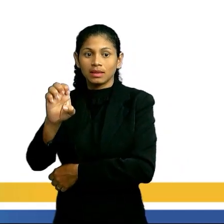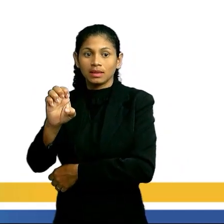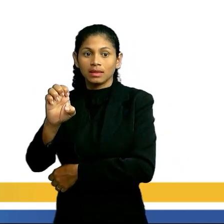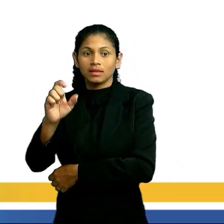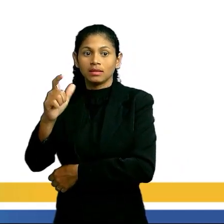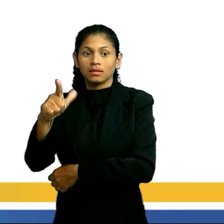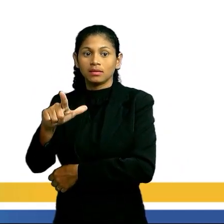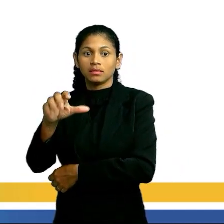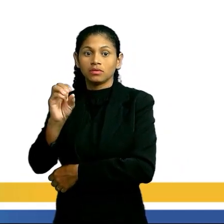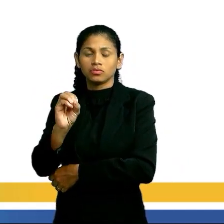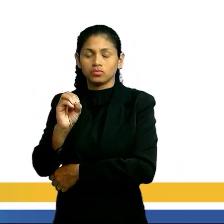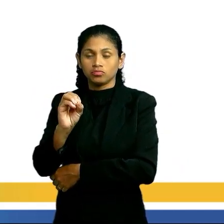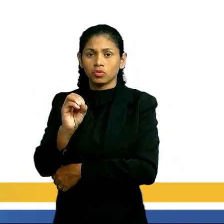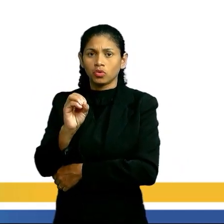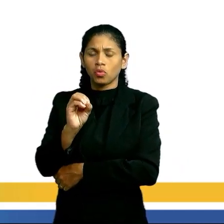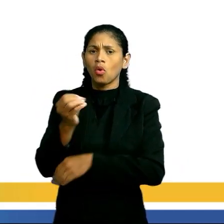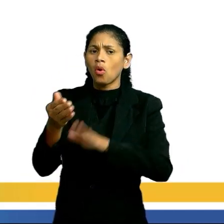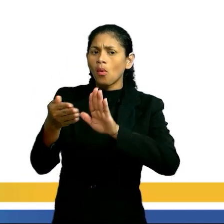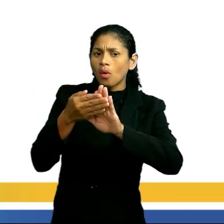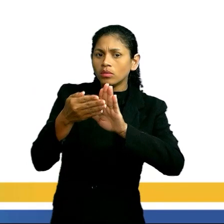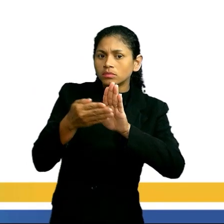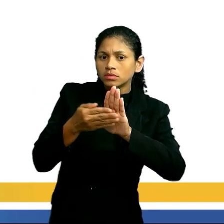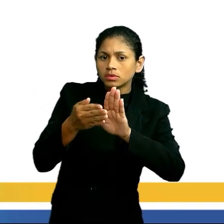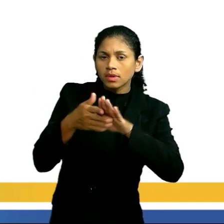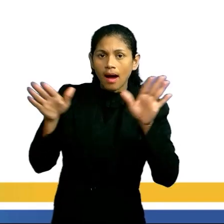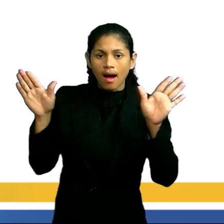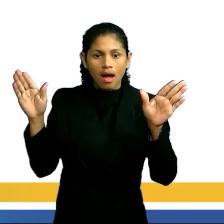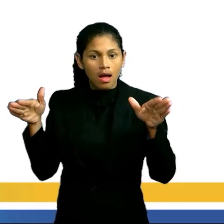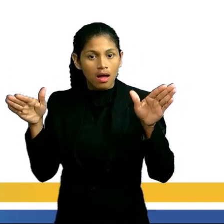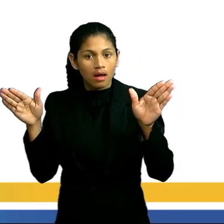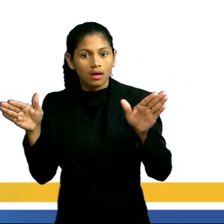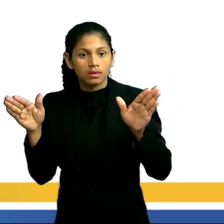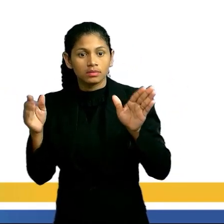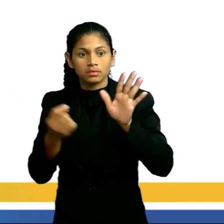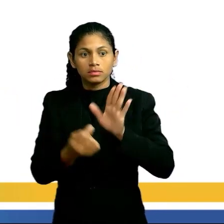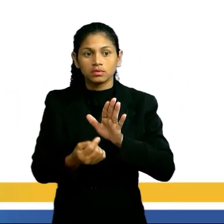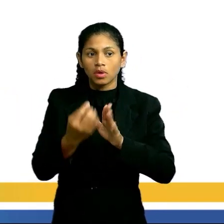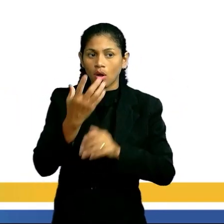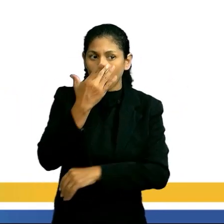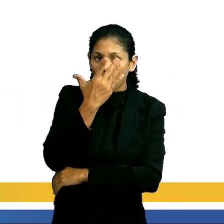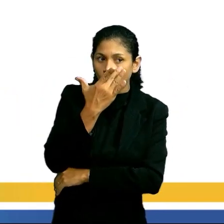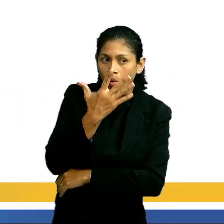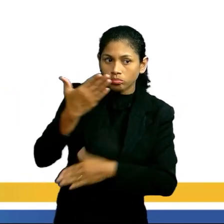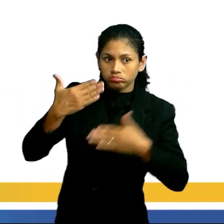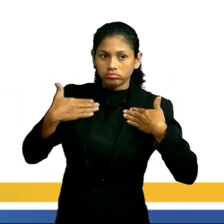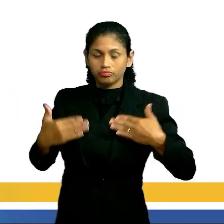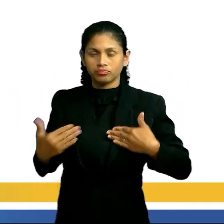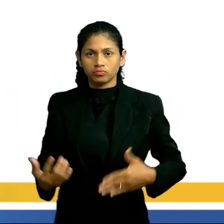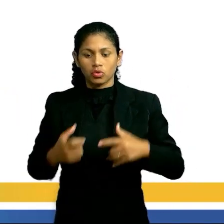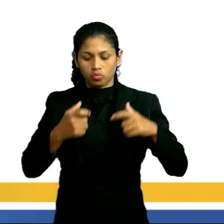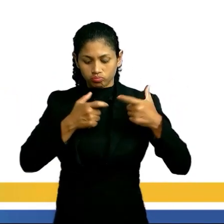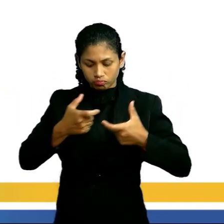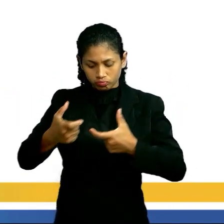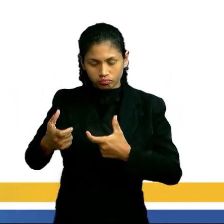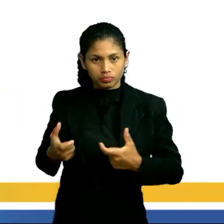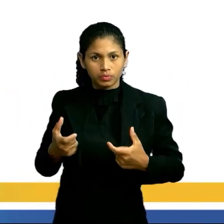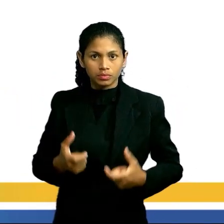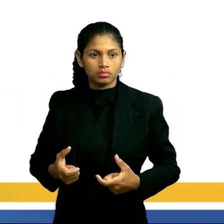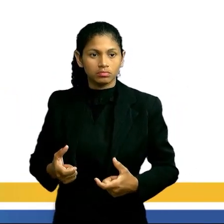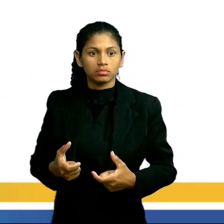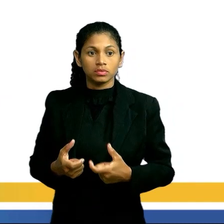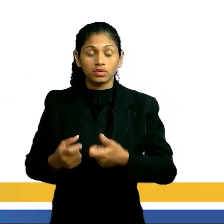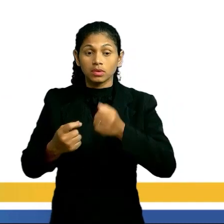forma das asas e a cor do corpo, estão localizados no mesmo par de cromossomos homólogos e obedecem à